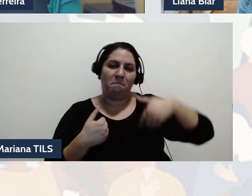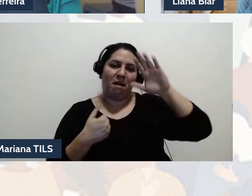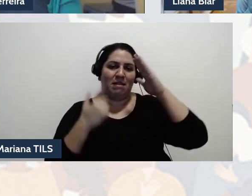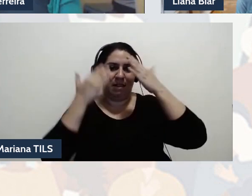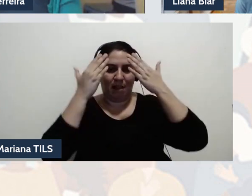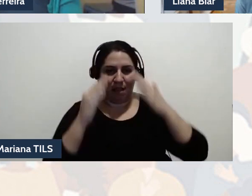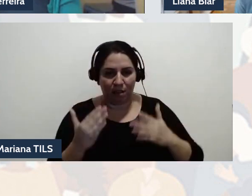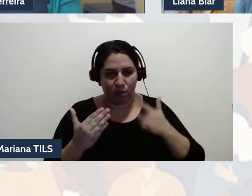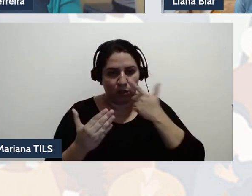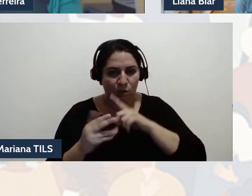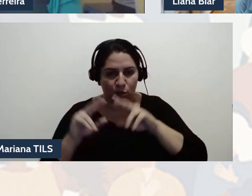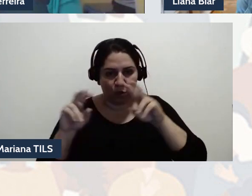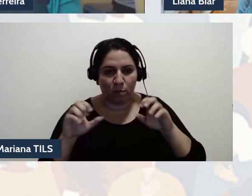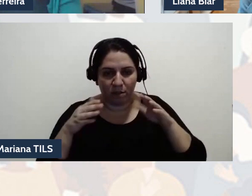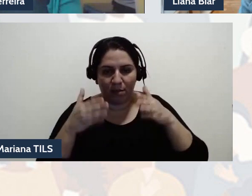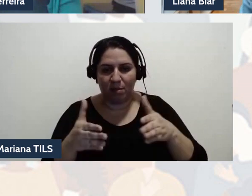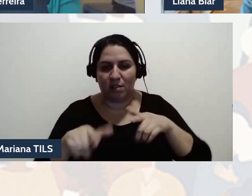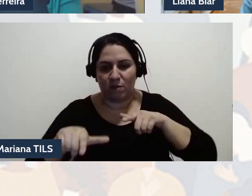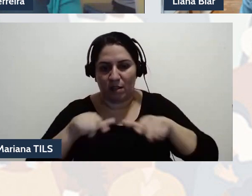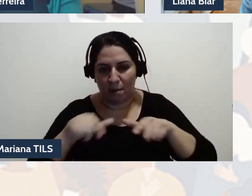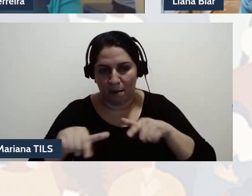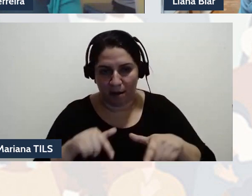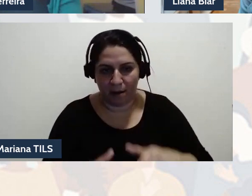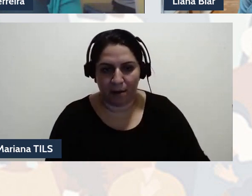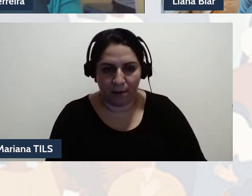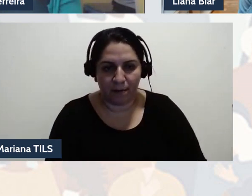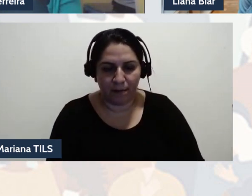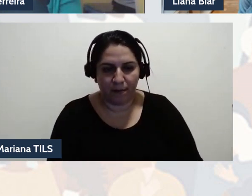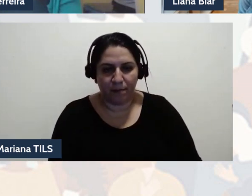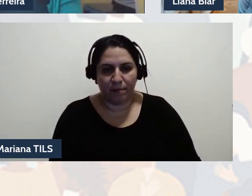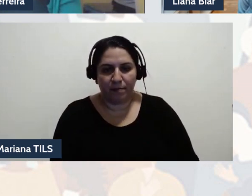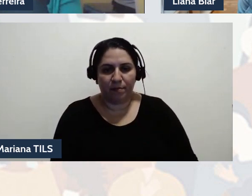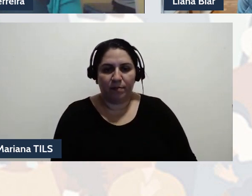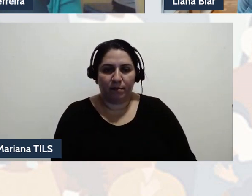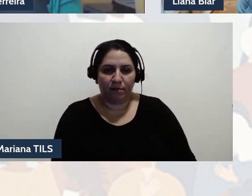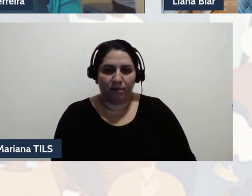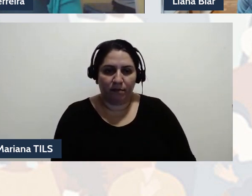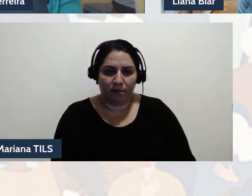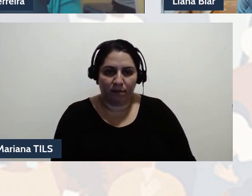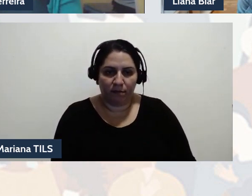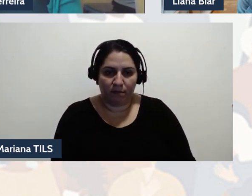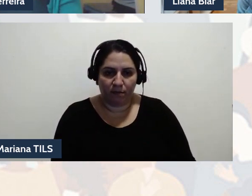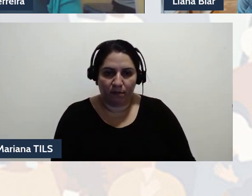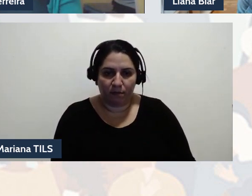de trabalho, especificamente, né? No que diz respeito a essas mulheres.